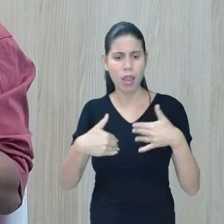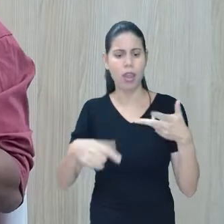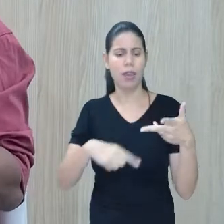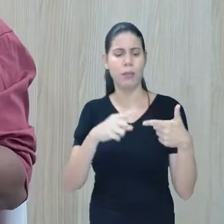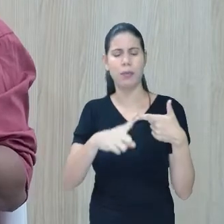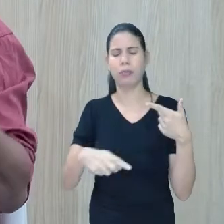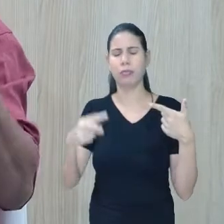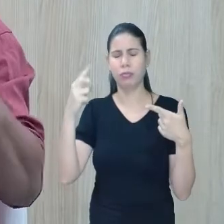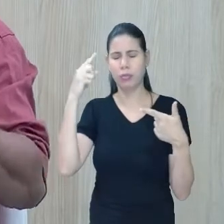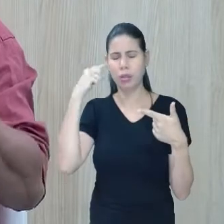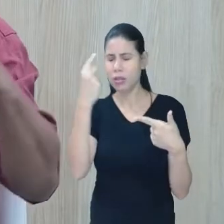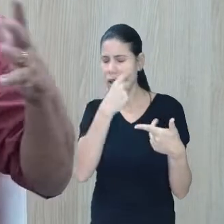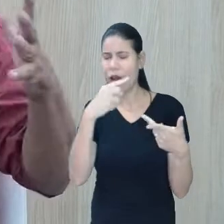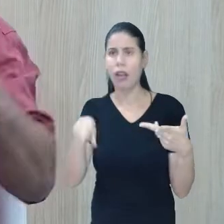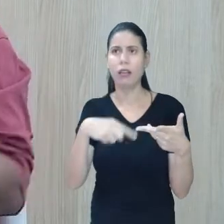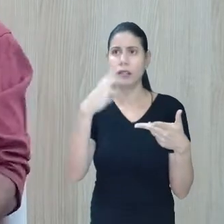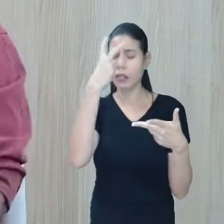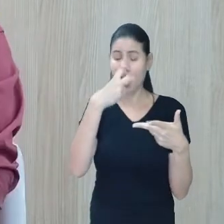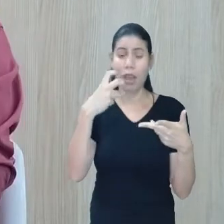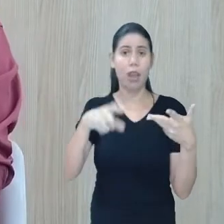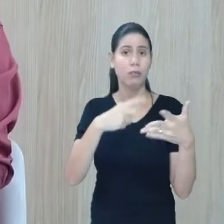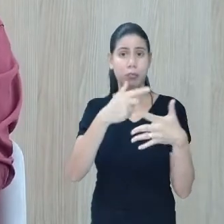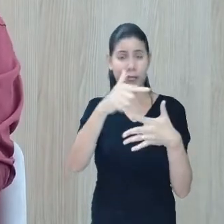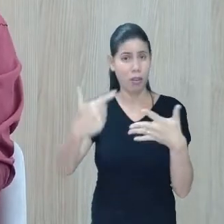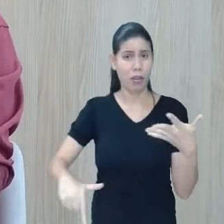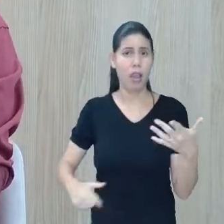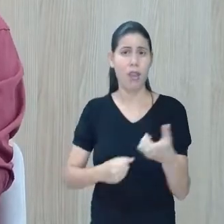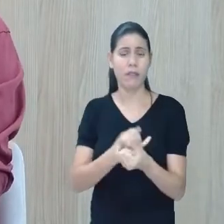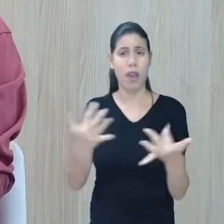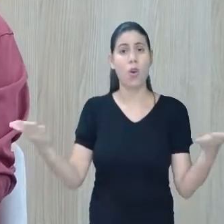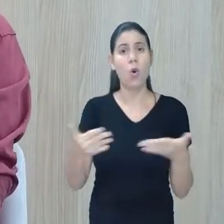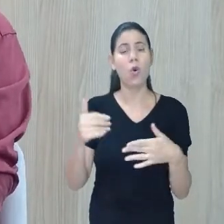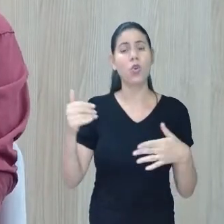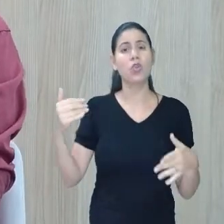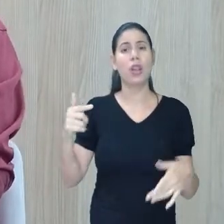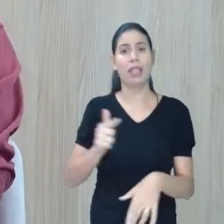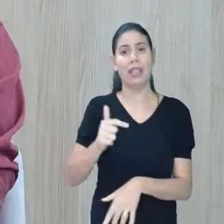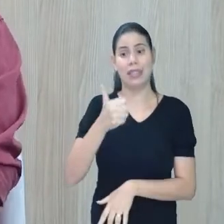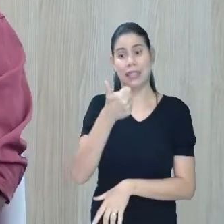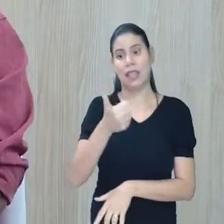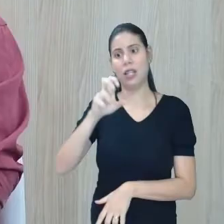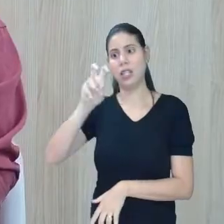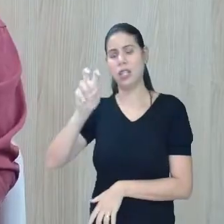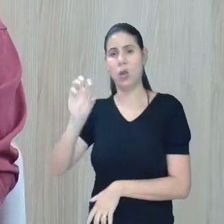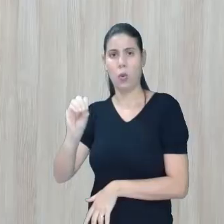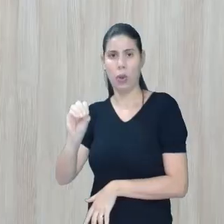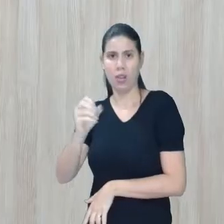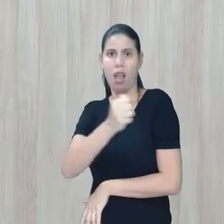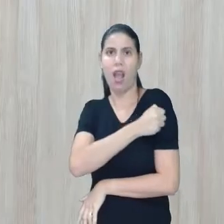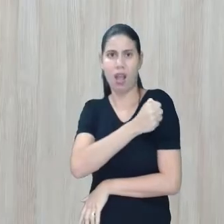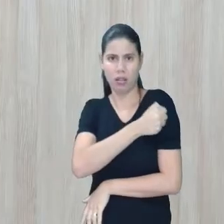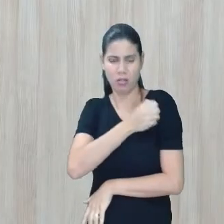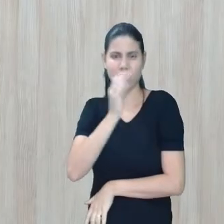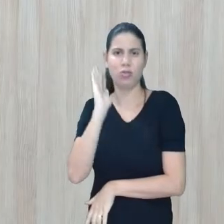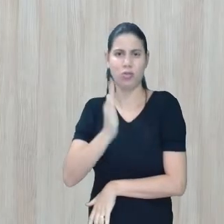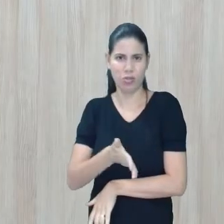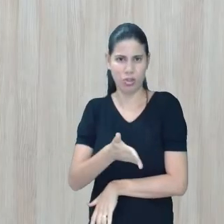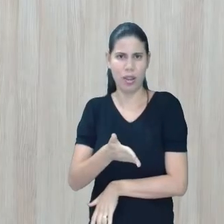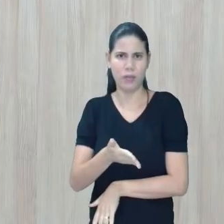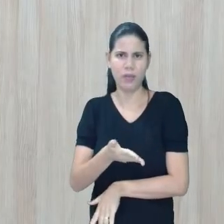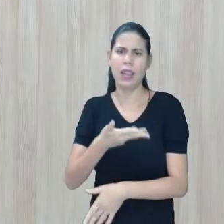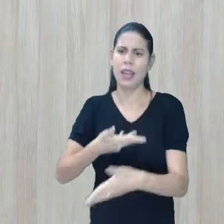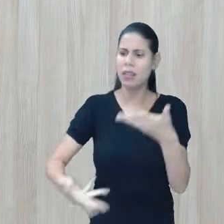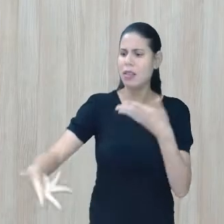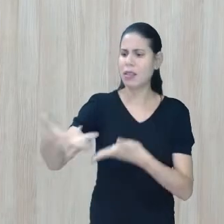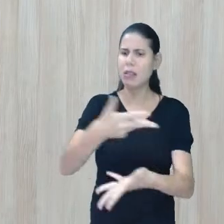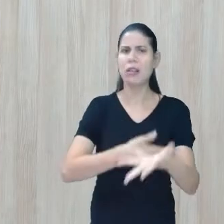visual. E aí eu fui ampliando e hoje nós atendemos 150 pessoas no Instituto. E acontecendo essa interação de maneira muito significativa,